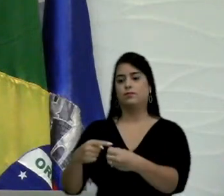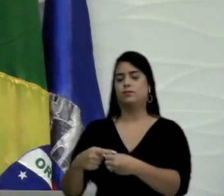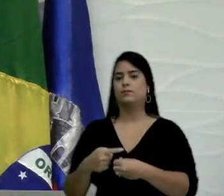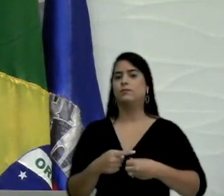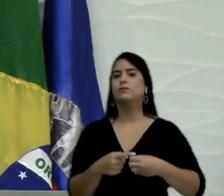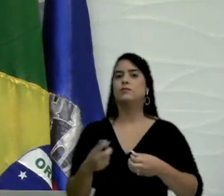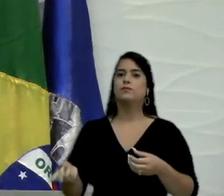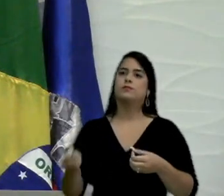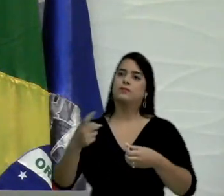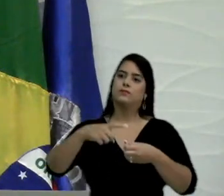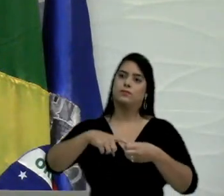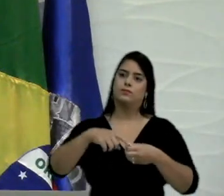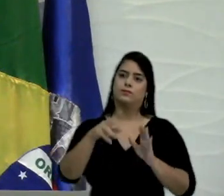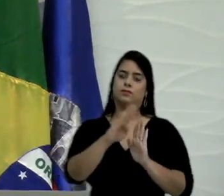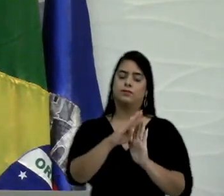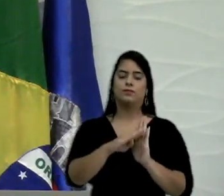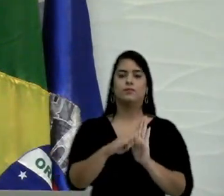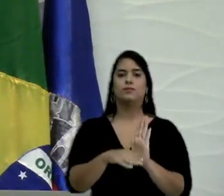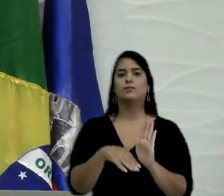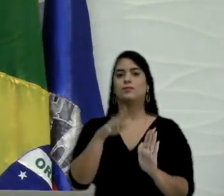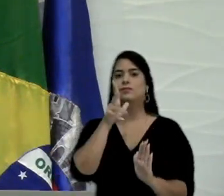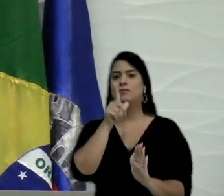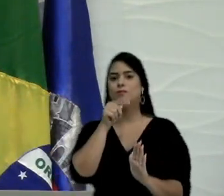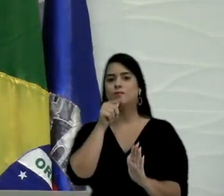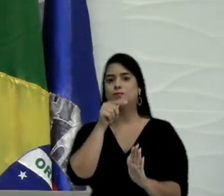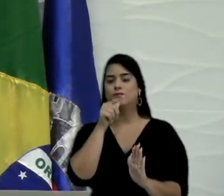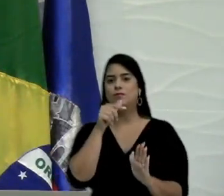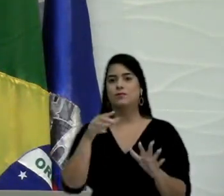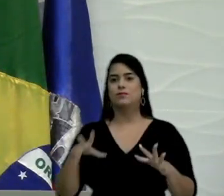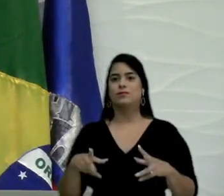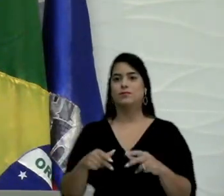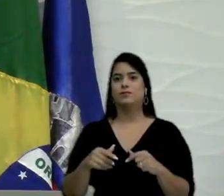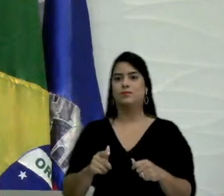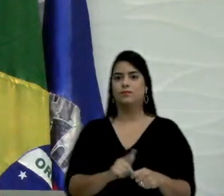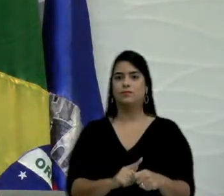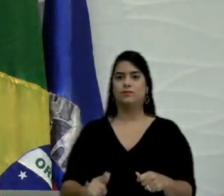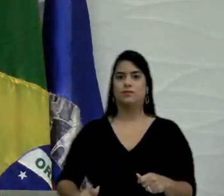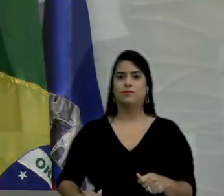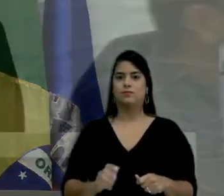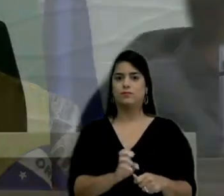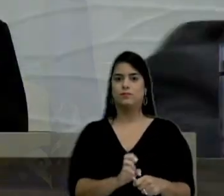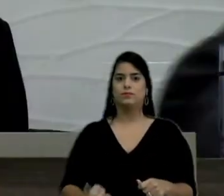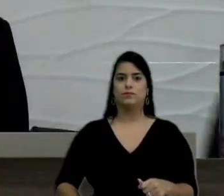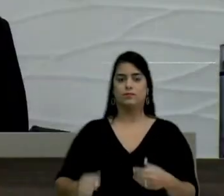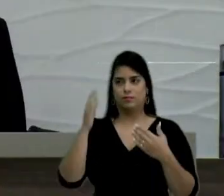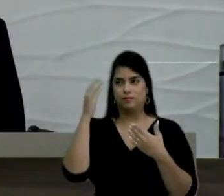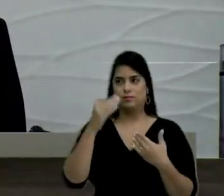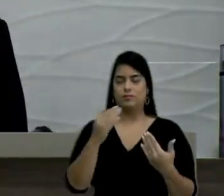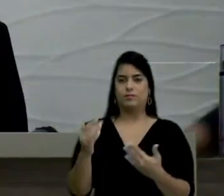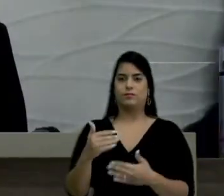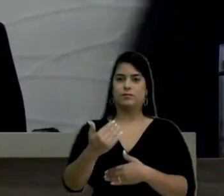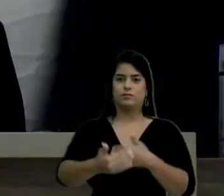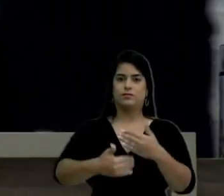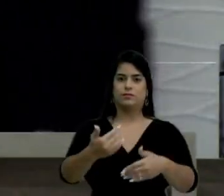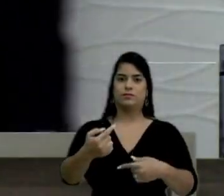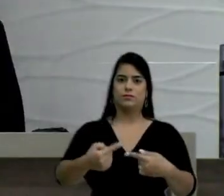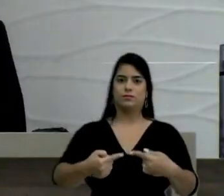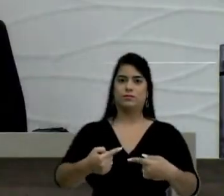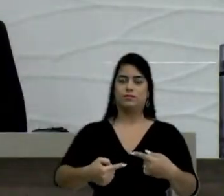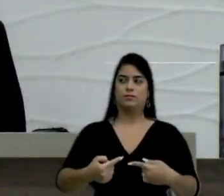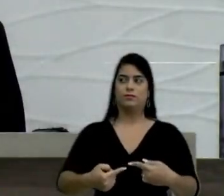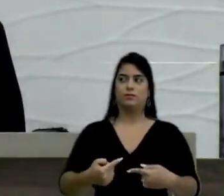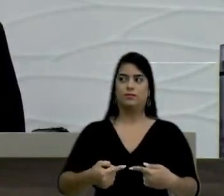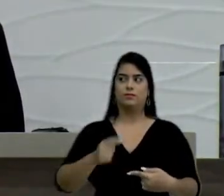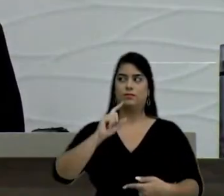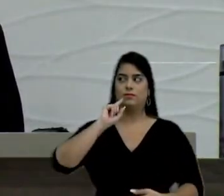que volte o Programa Água para Todos o governo do estado muito obrigado continu discussão a indicação